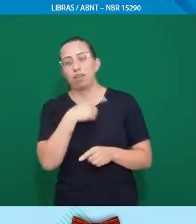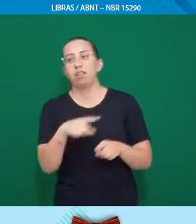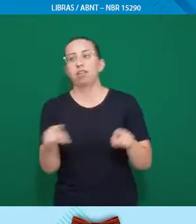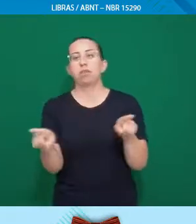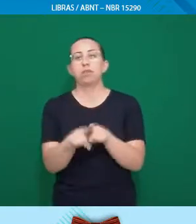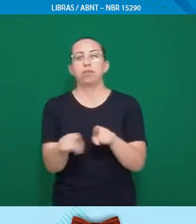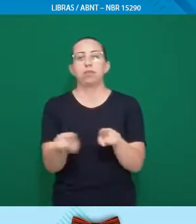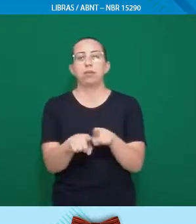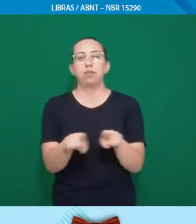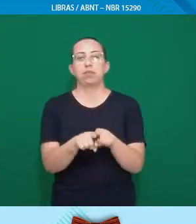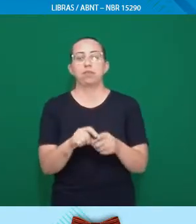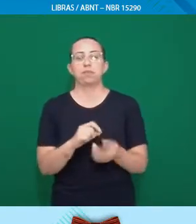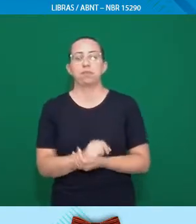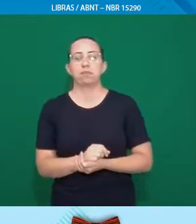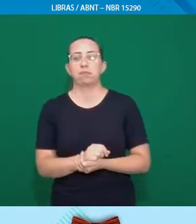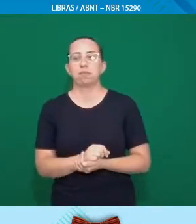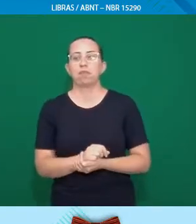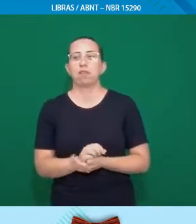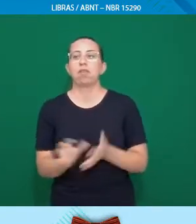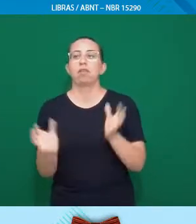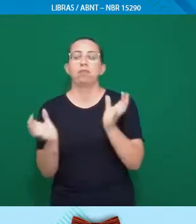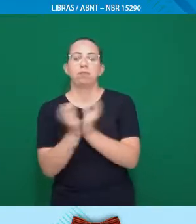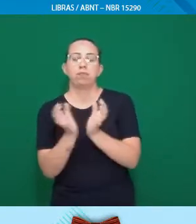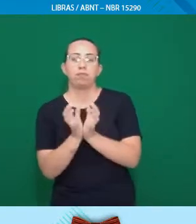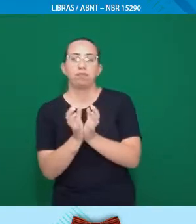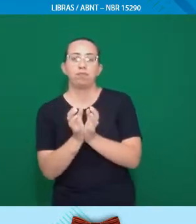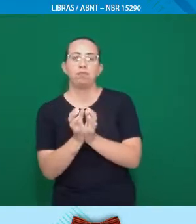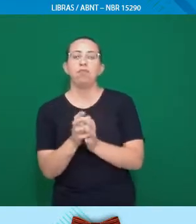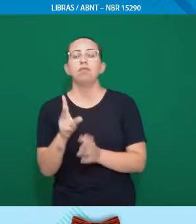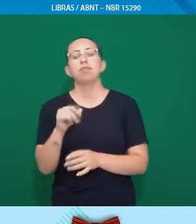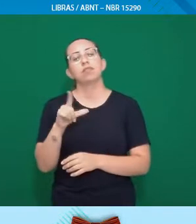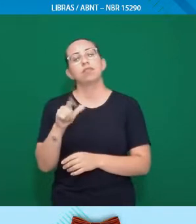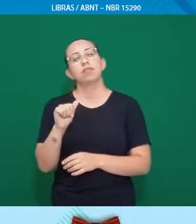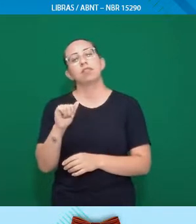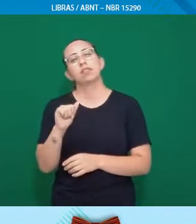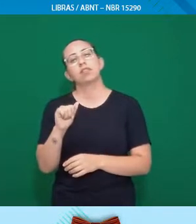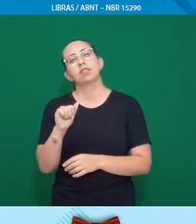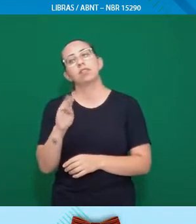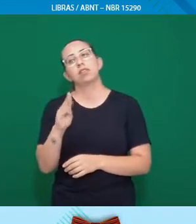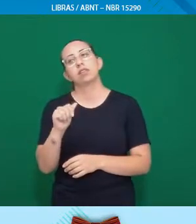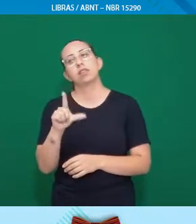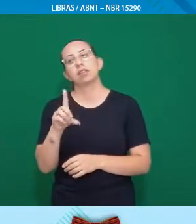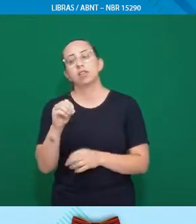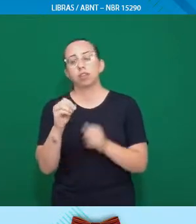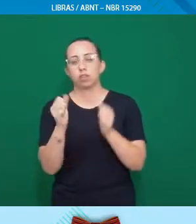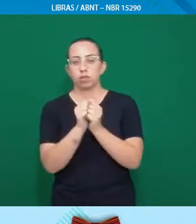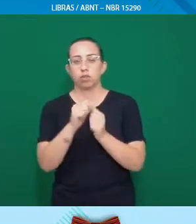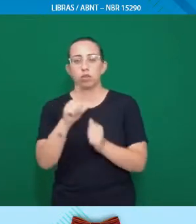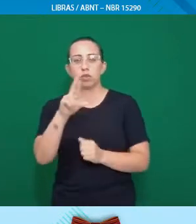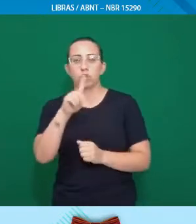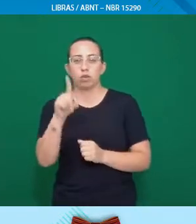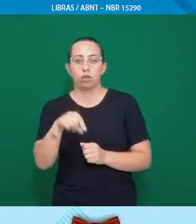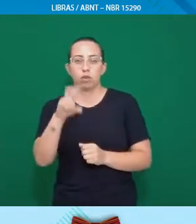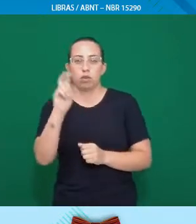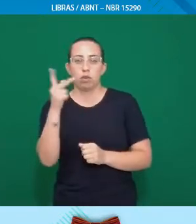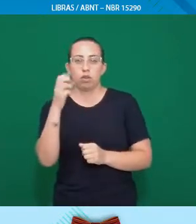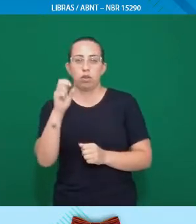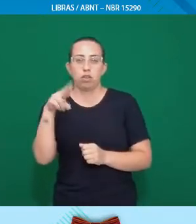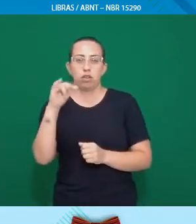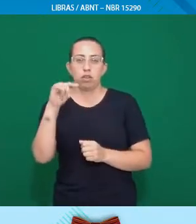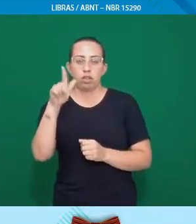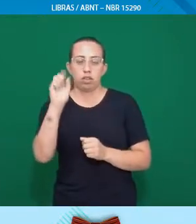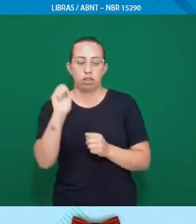que ia em conjunto com Luiz Henrique Derivaldo em conjunto com 2 Rick exigiam